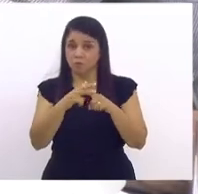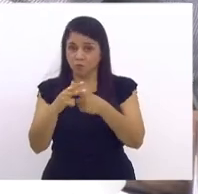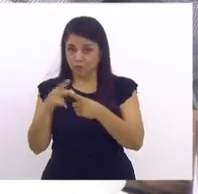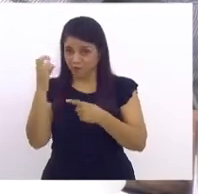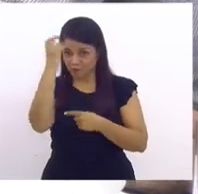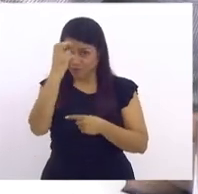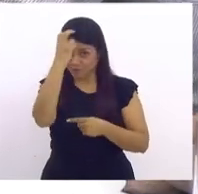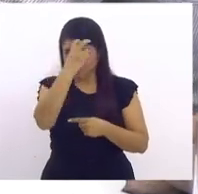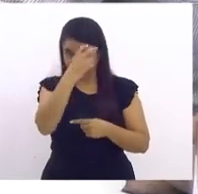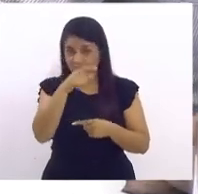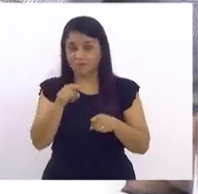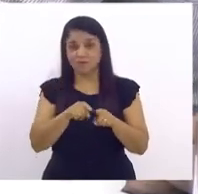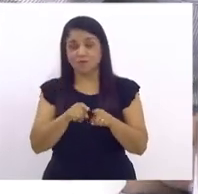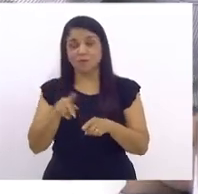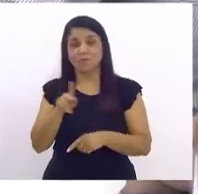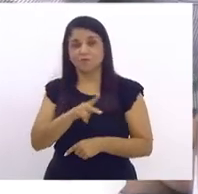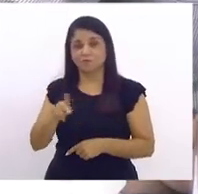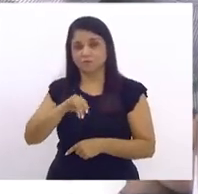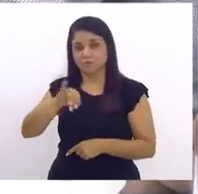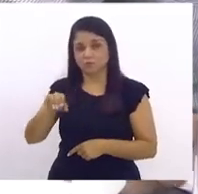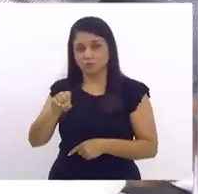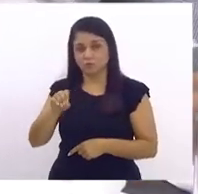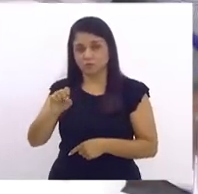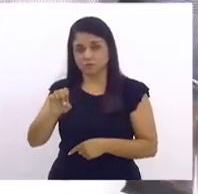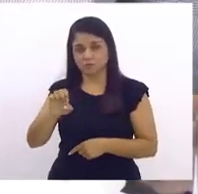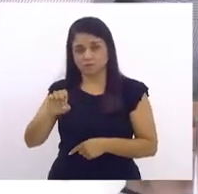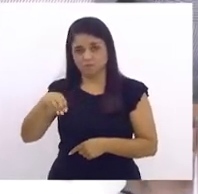o meu companheiro professor Josemar, que